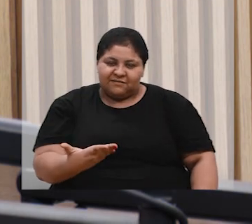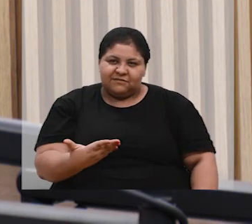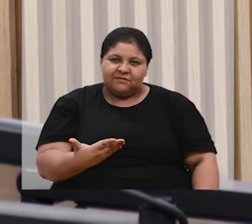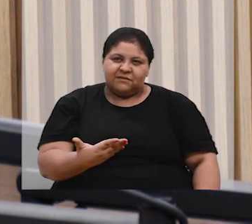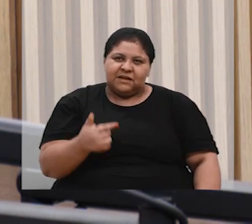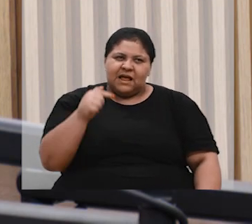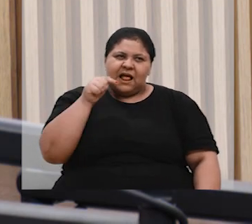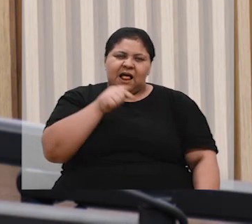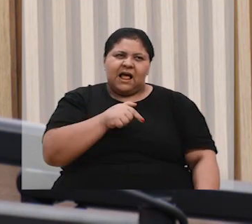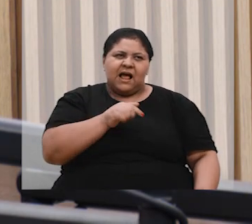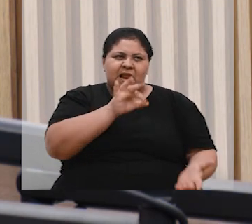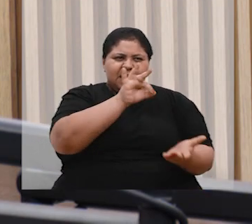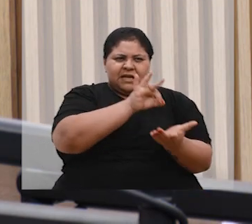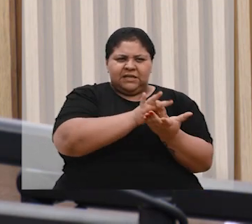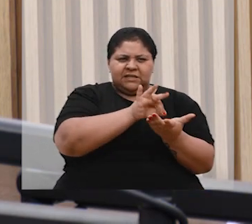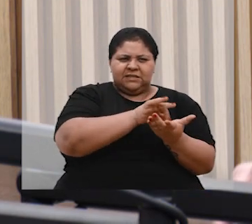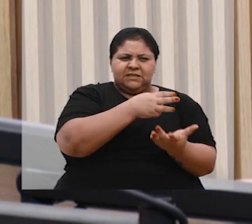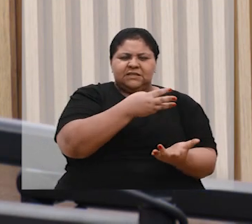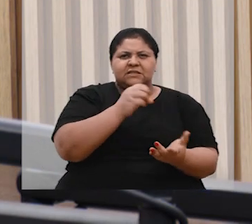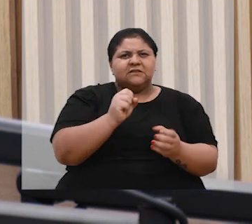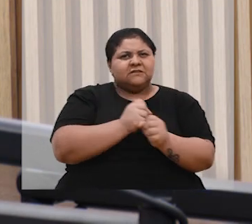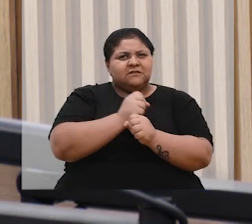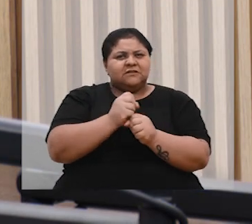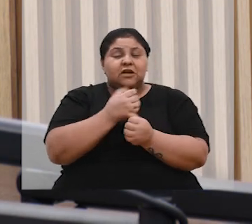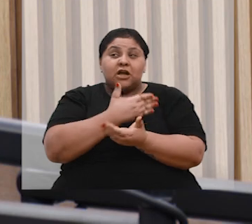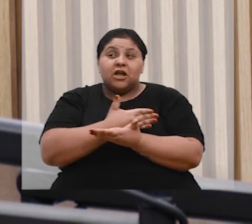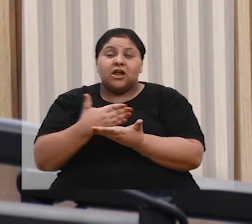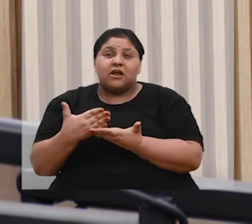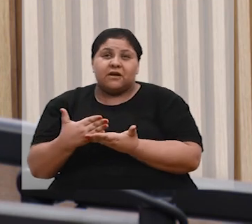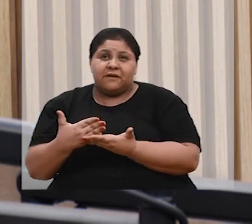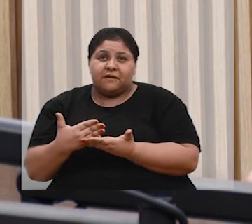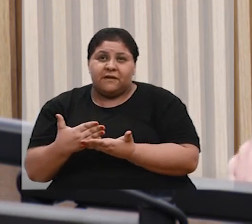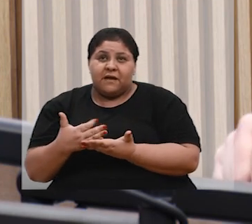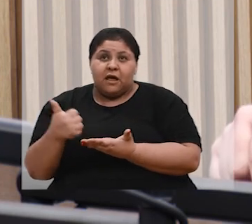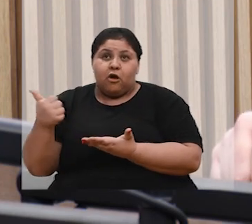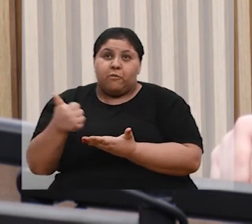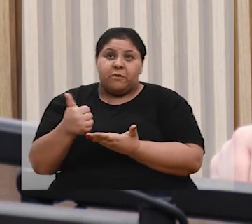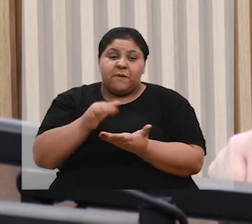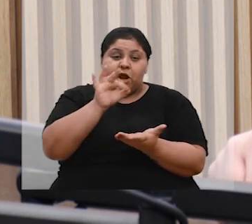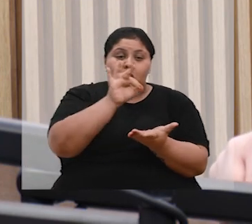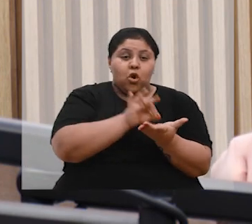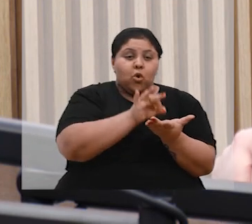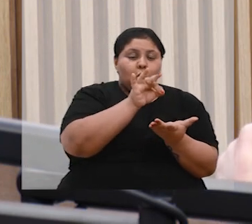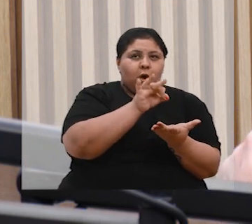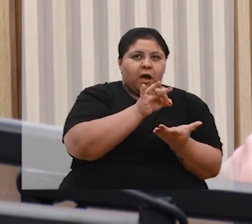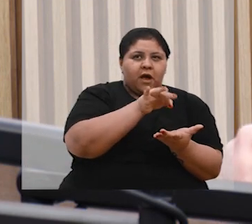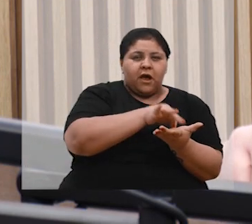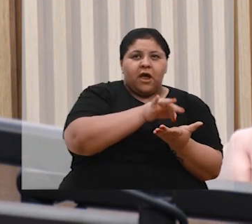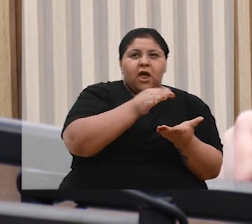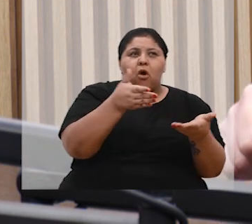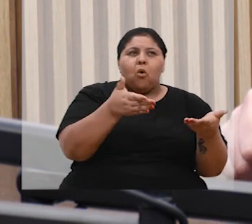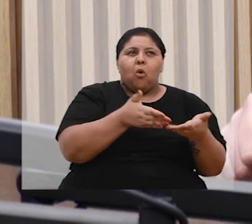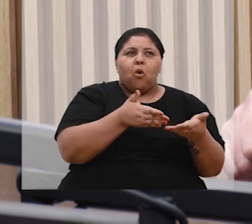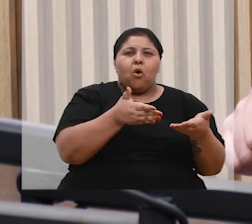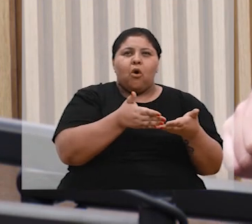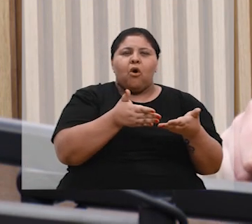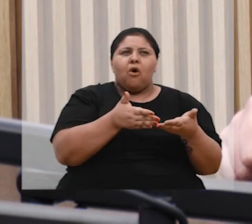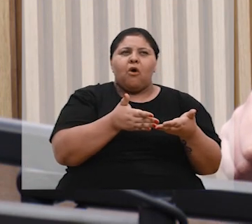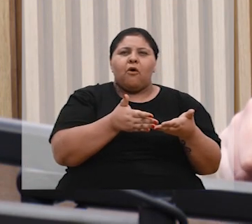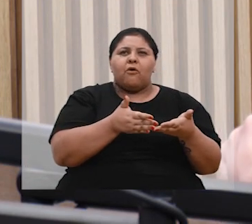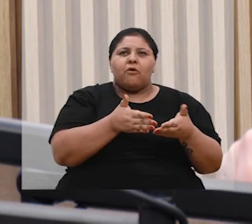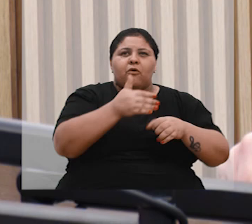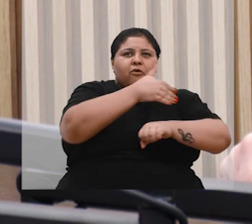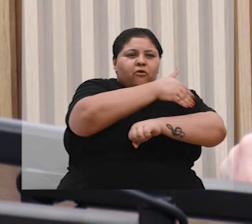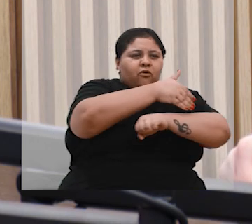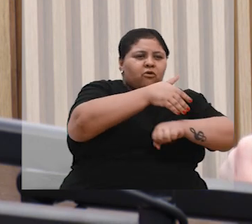durante 30 anos. Né? No início, na verdade, a primeira sede é num local onde hoje fica entre a